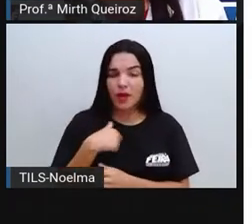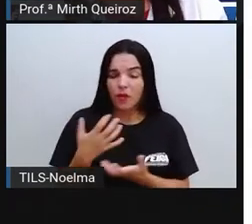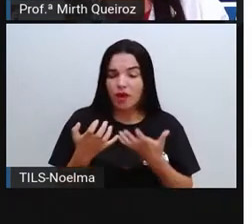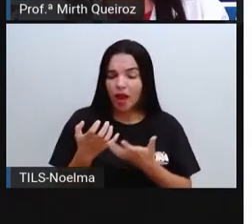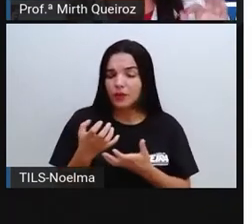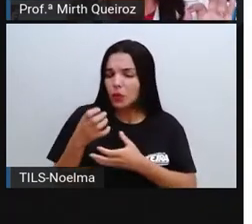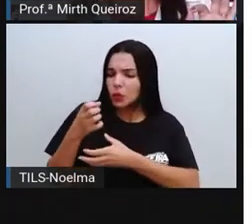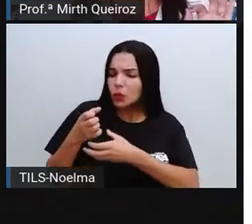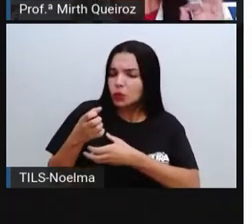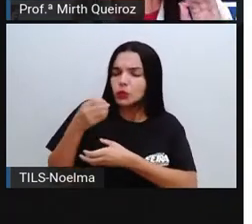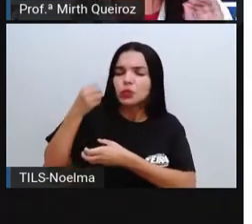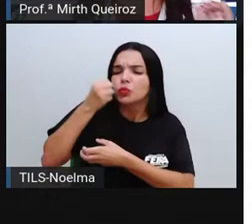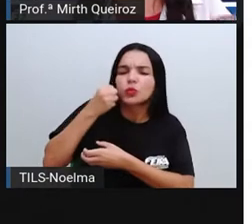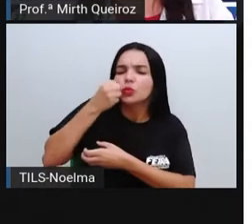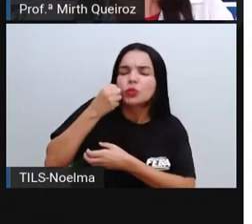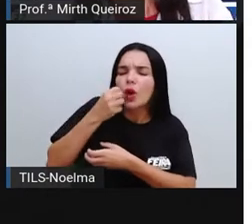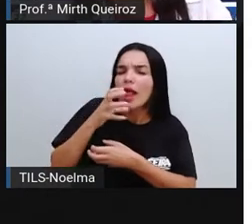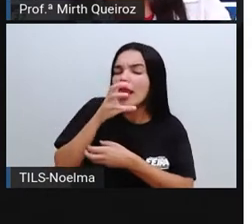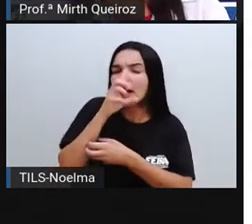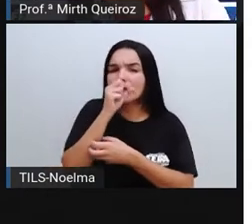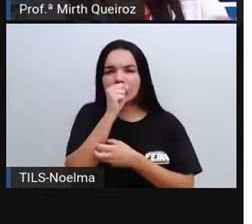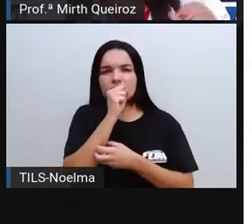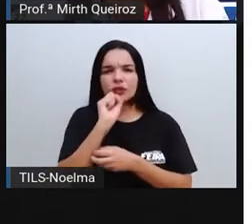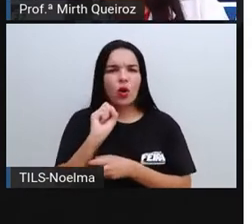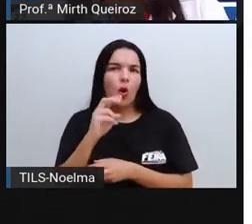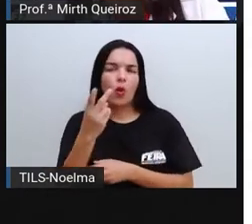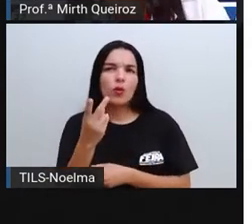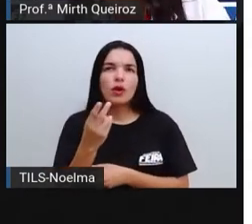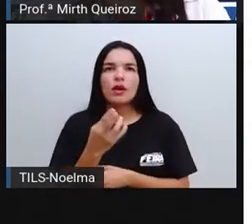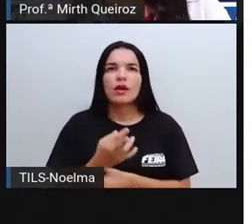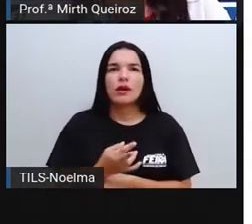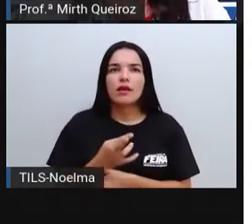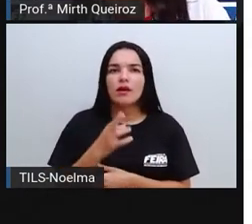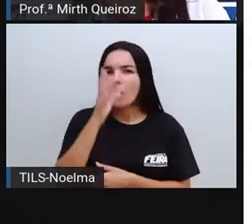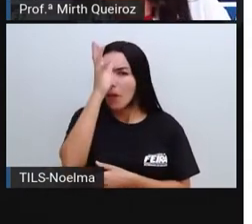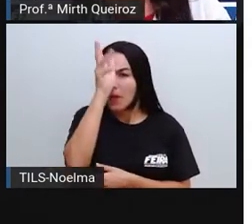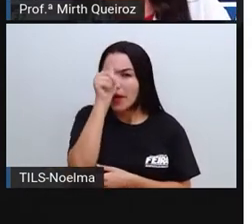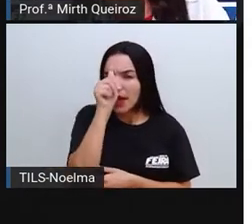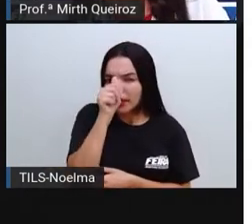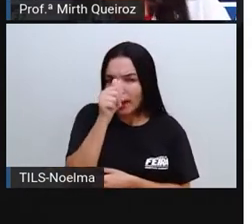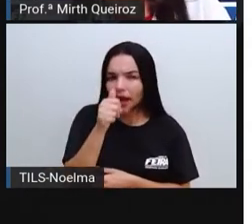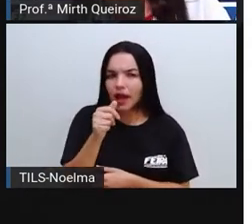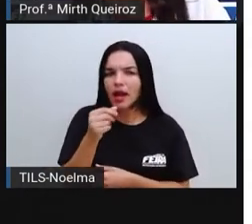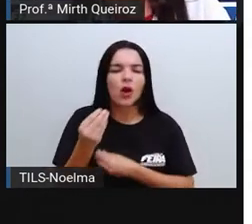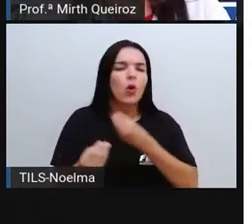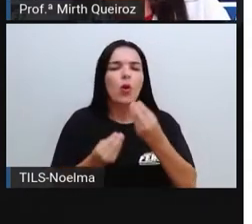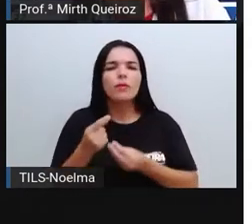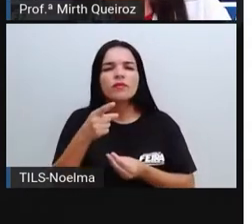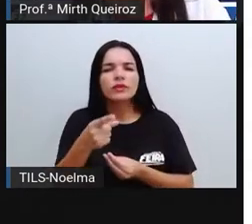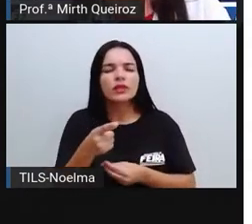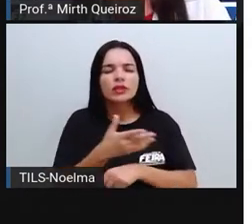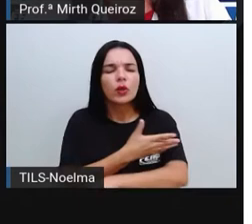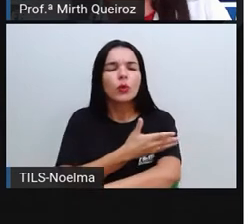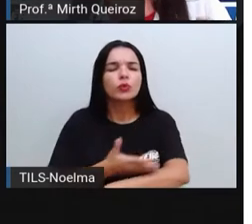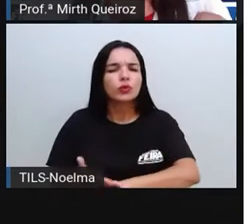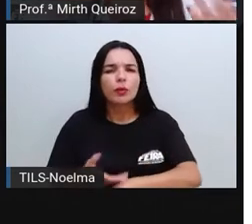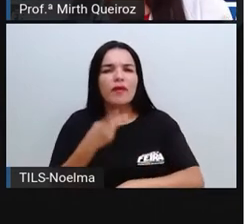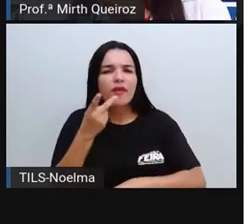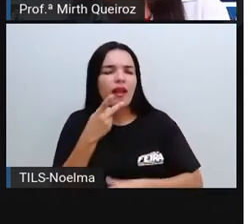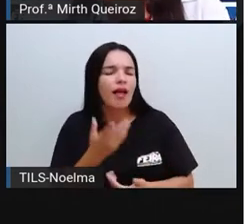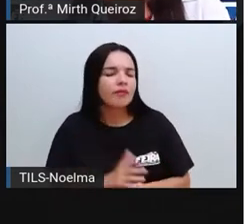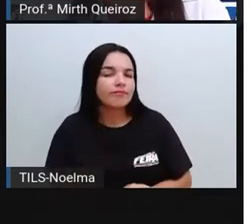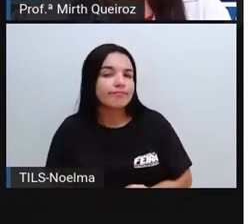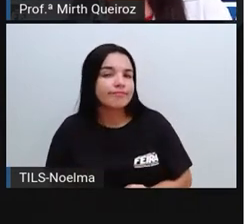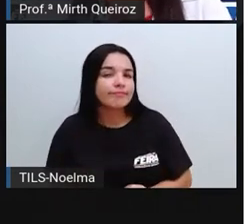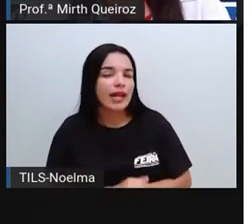laranja, se vocês querem um refrigerante, como é que vocês costumam se expressar para